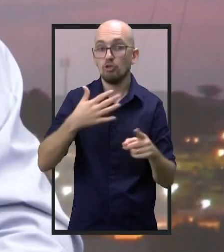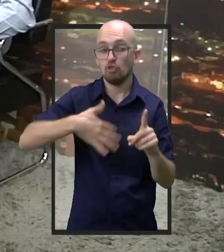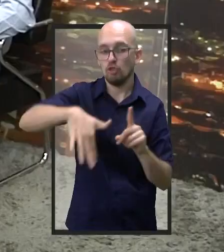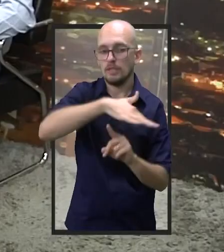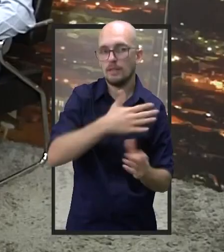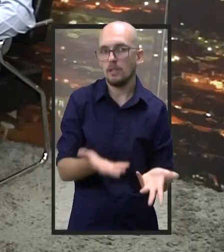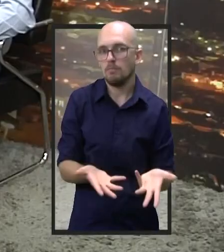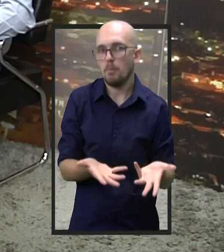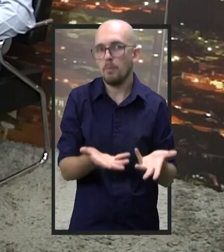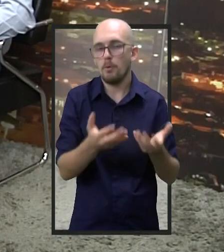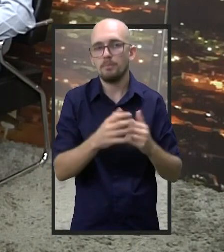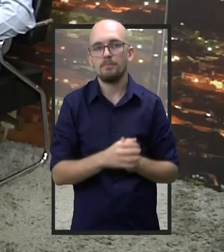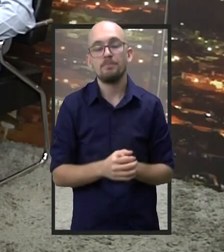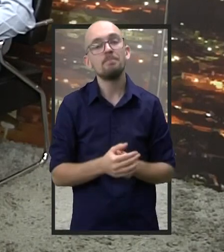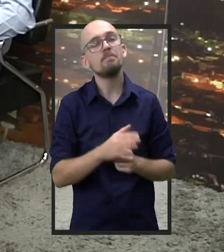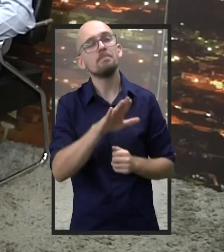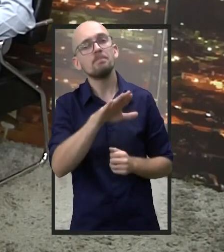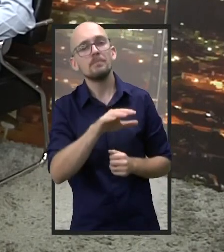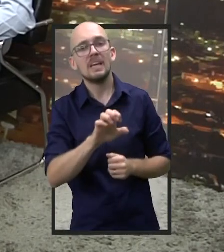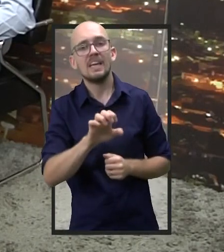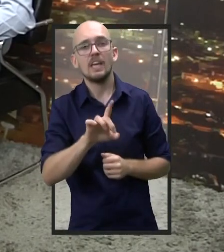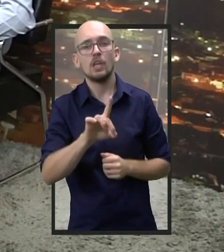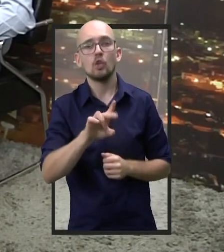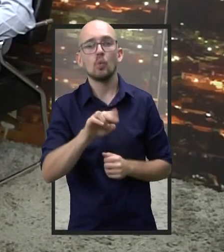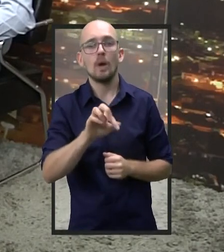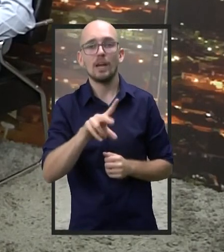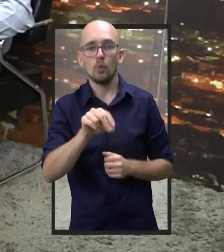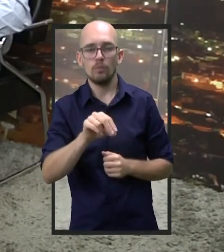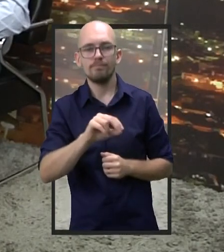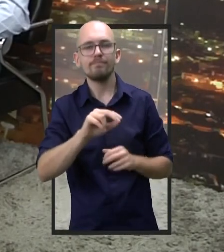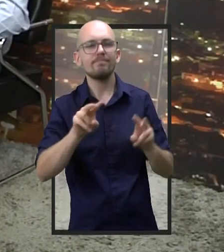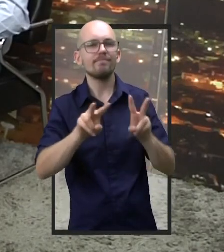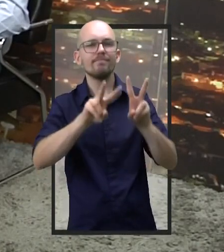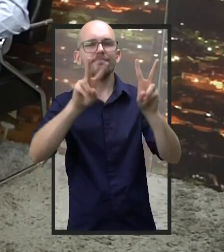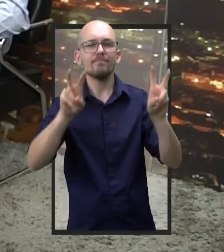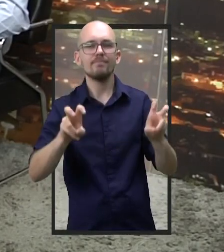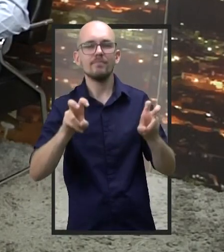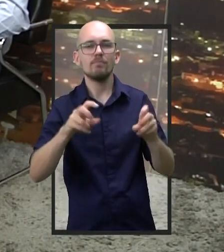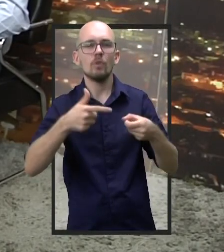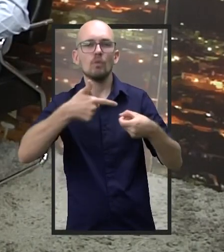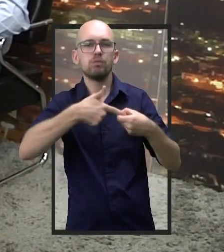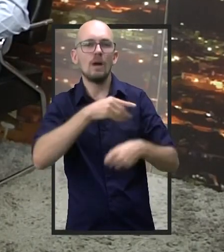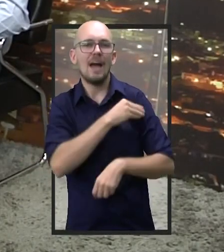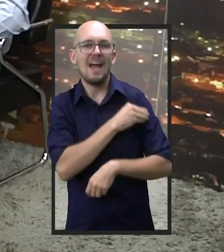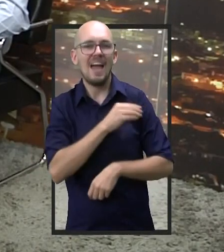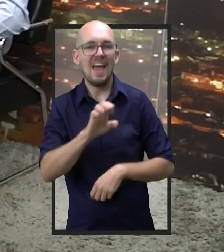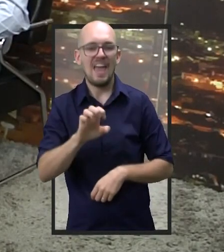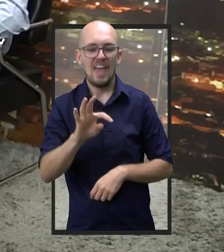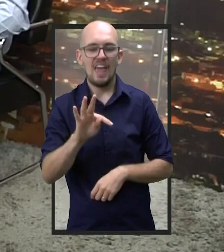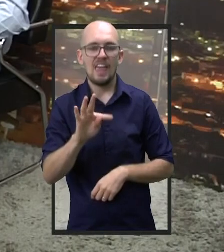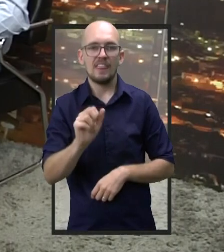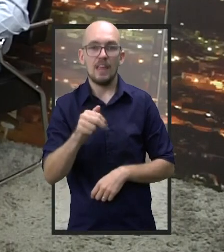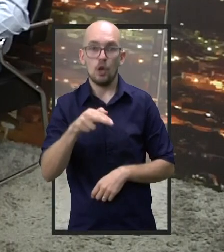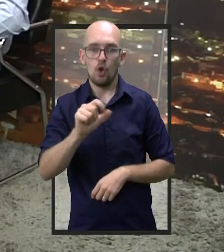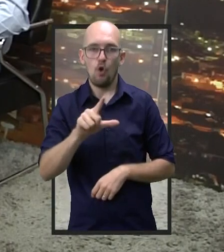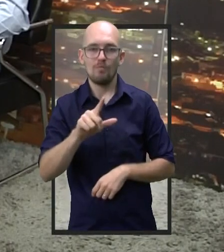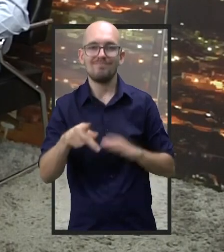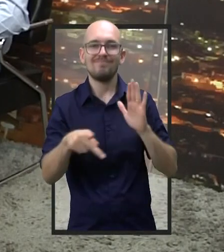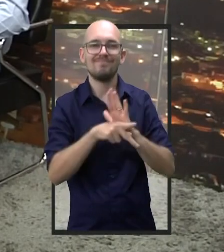junto. Eduardo, a respeito do etanol, que é outro produto que é gerado a partir da